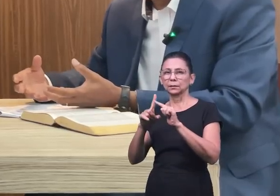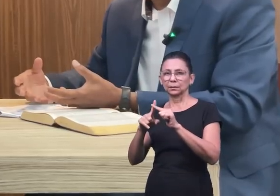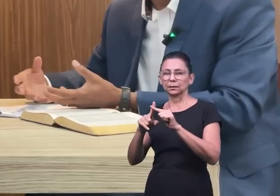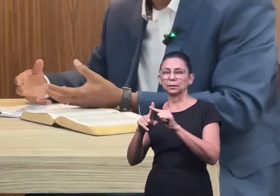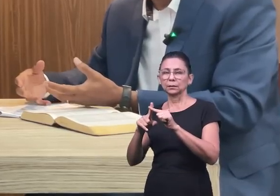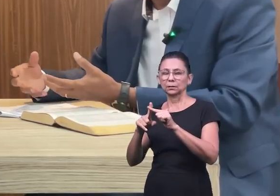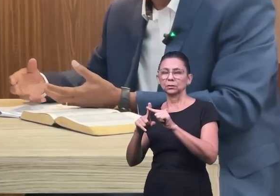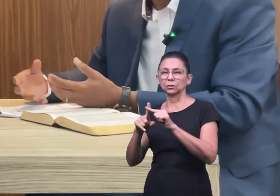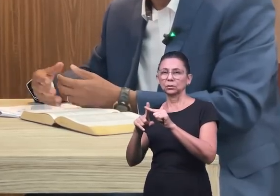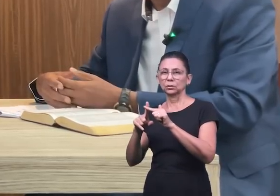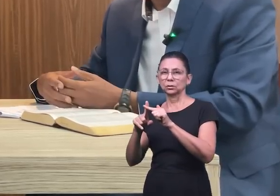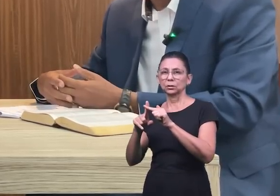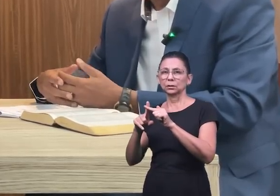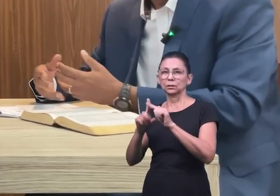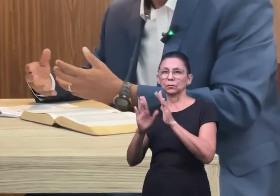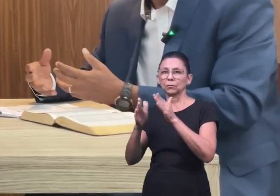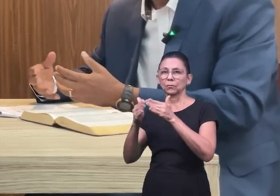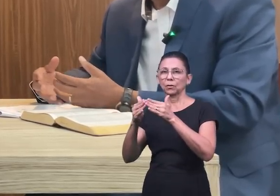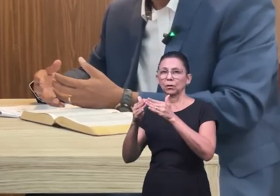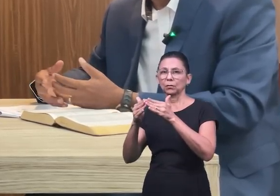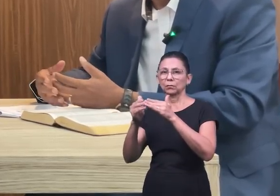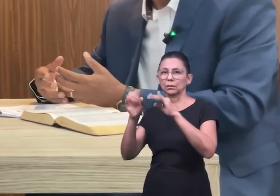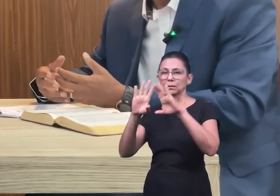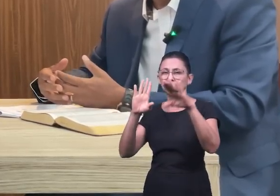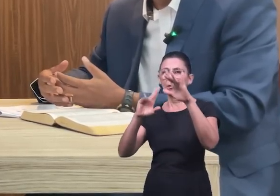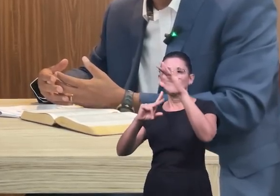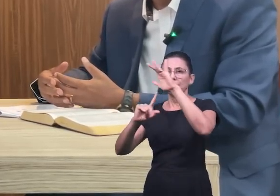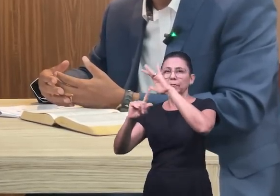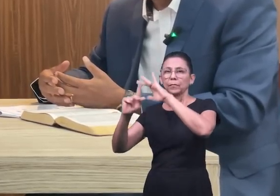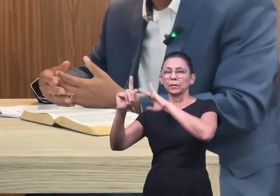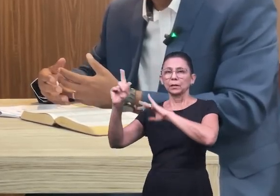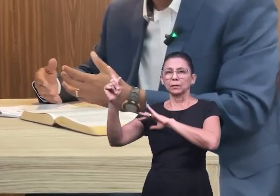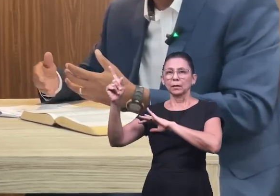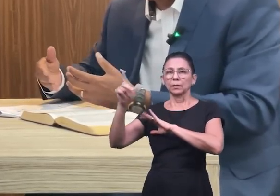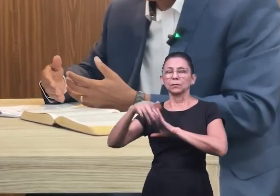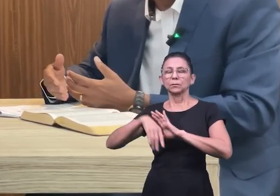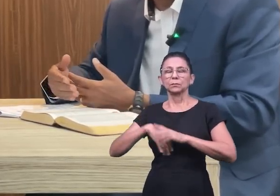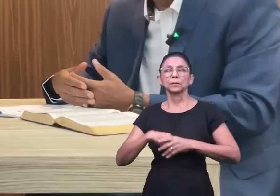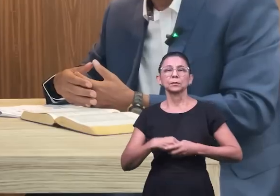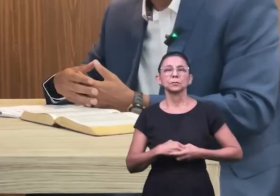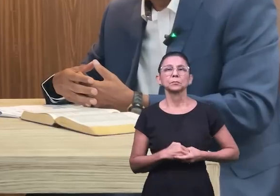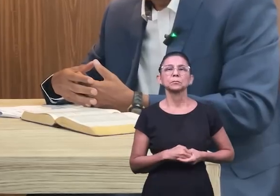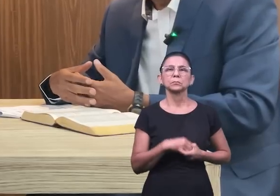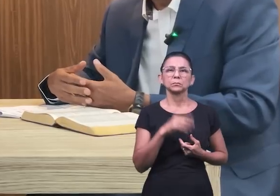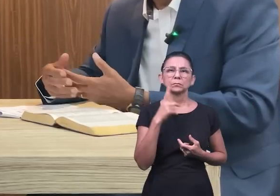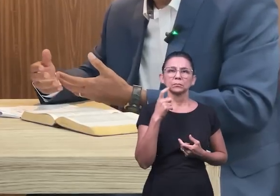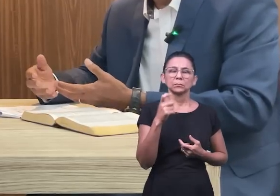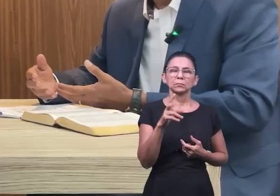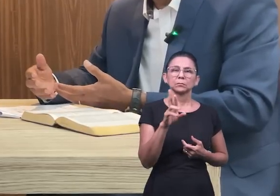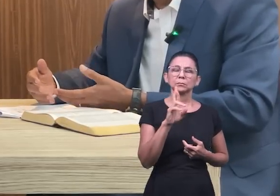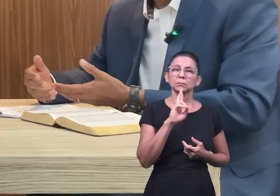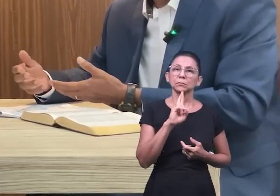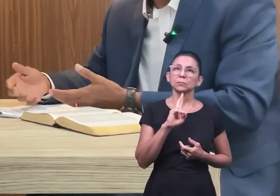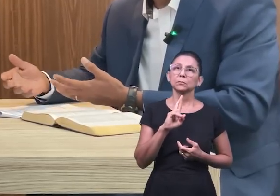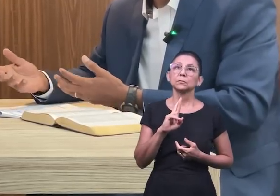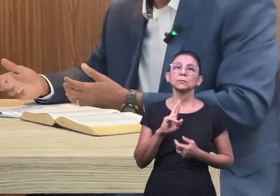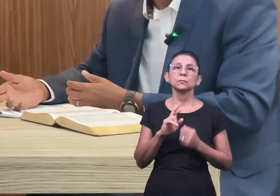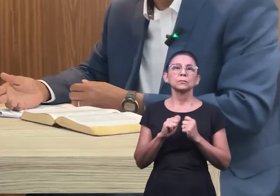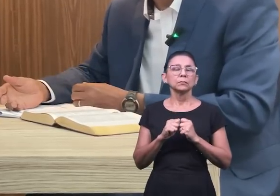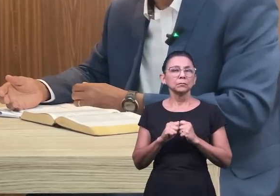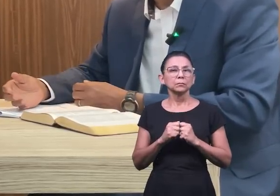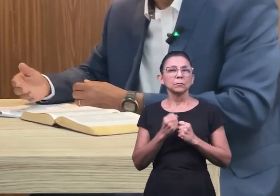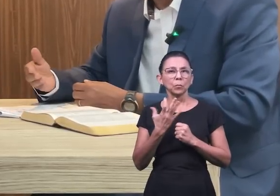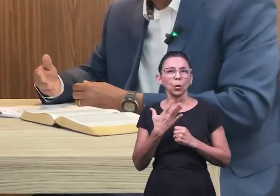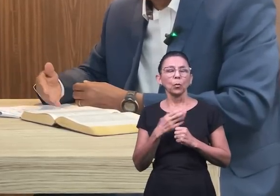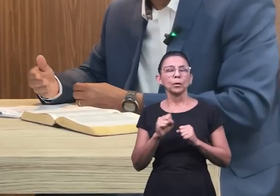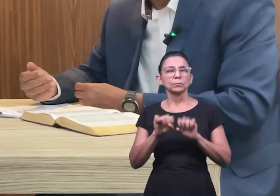somos esta noiva, esta igreja que tem caminhado em direção à eternidade desta forma que o Senhor nele se agrada em